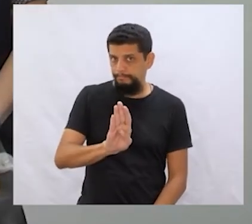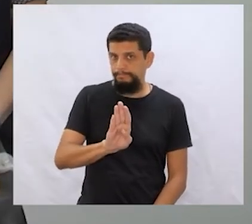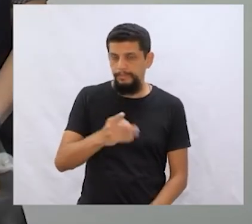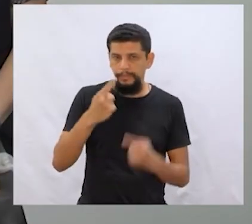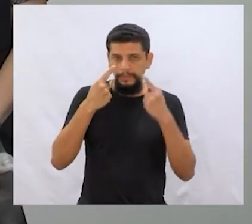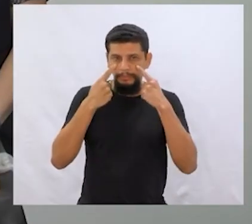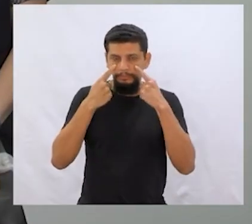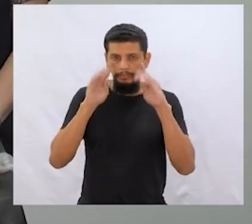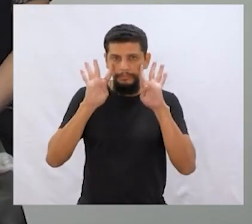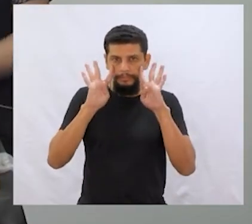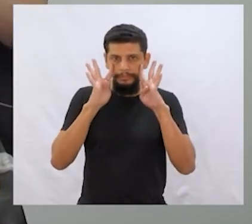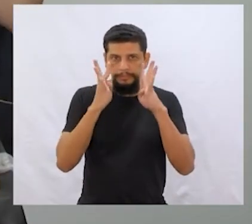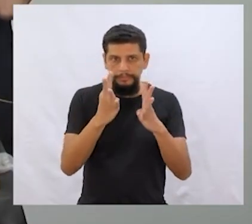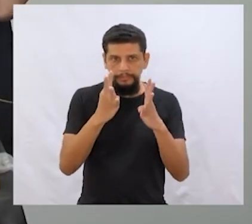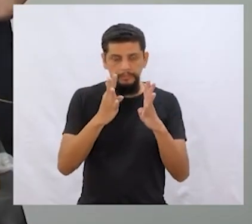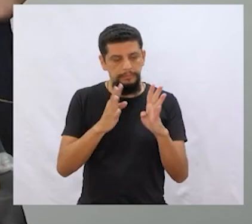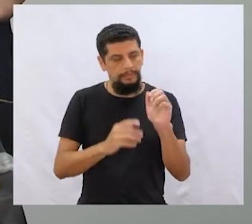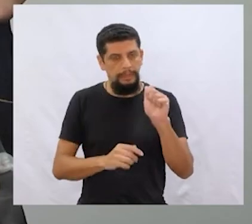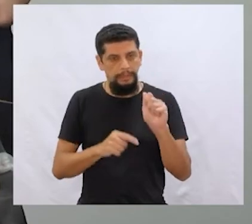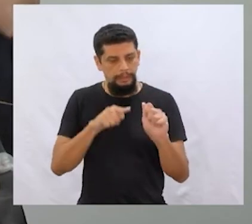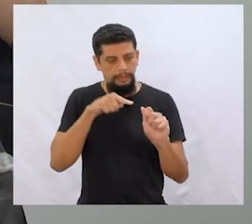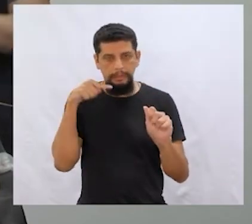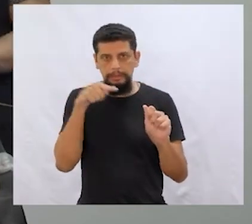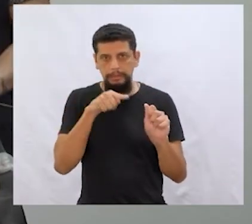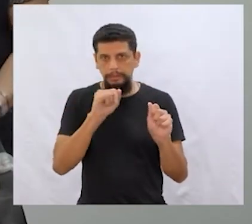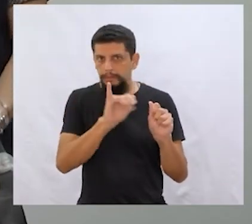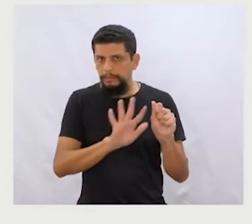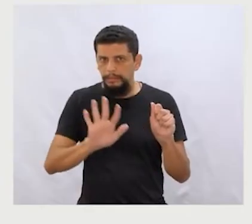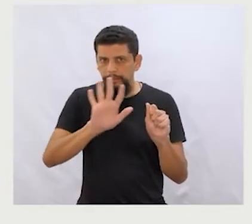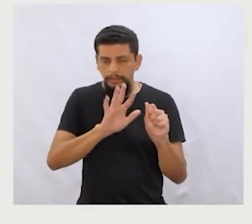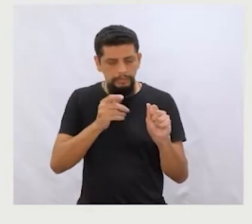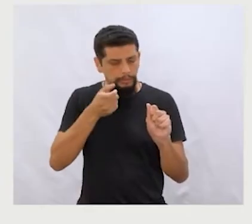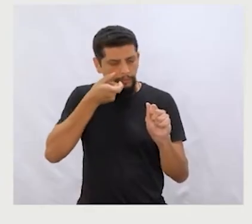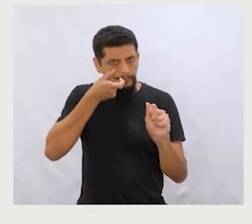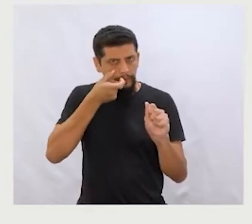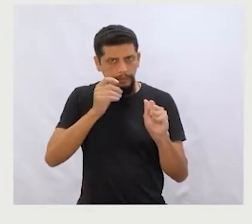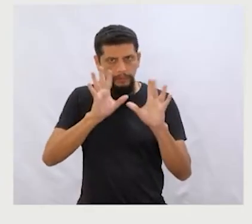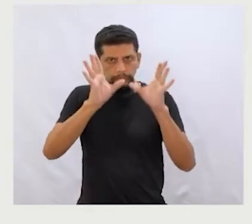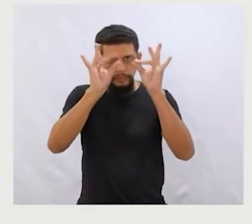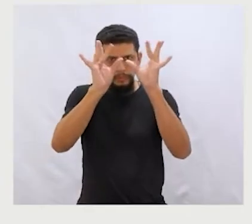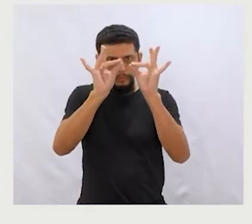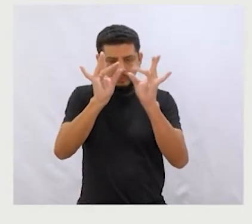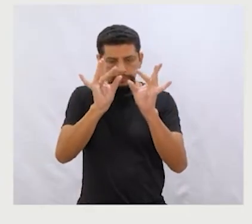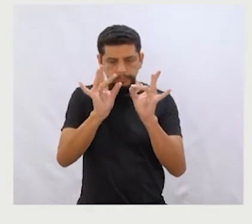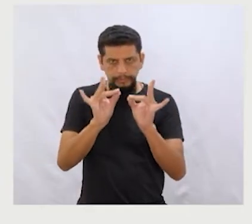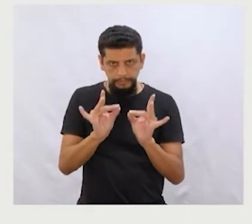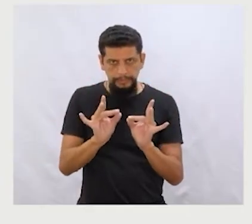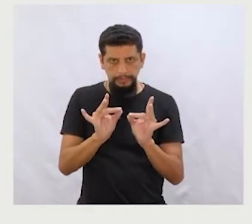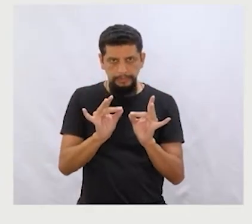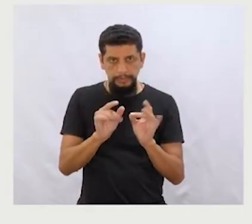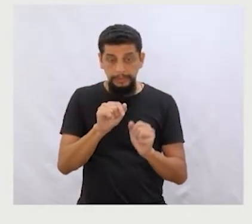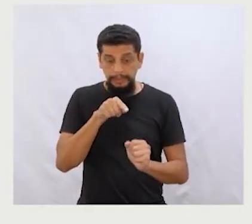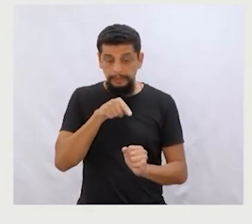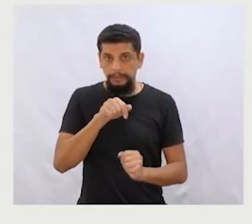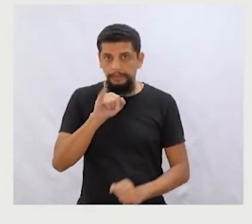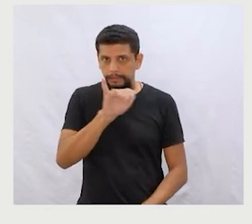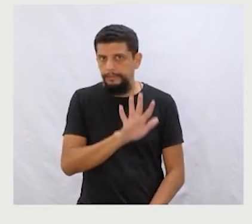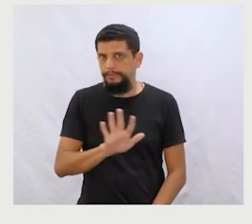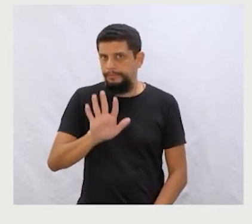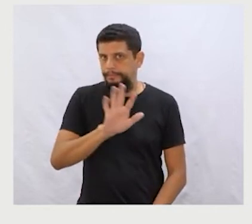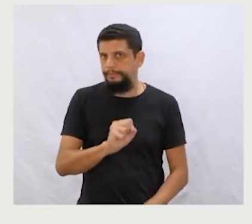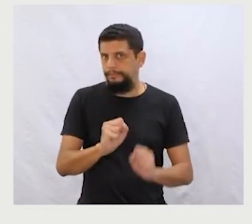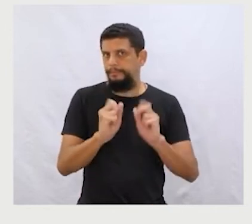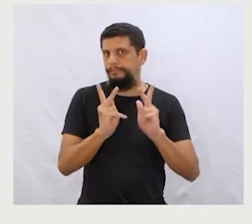bem atenção na imagem A. Observem todos os detalhes, tudo que faz parte dessa